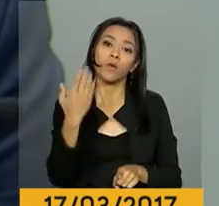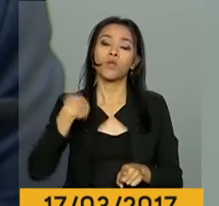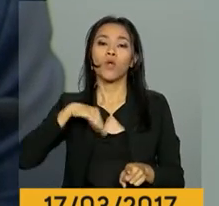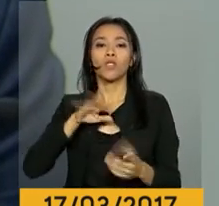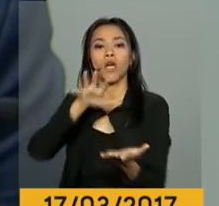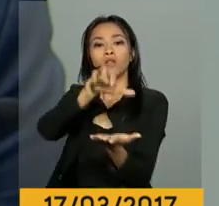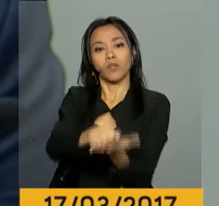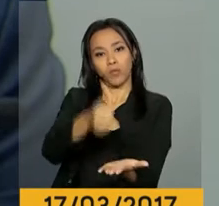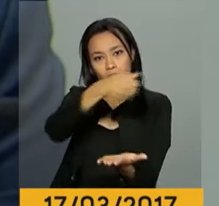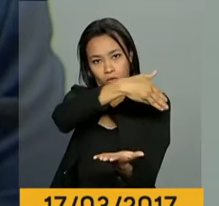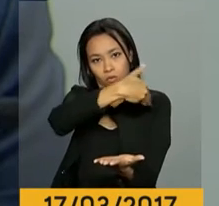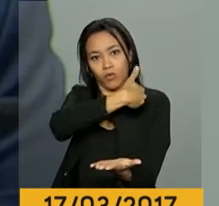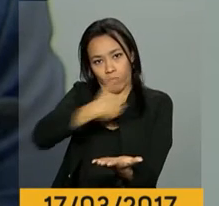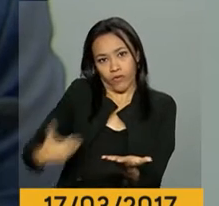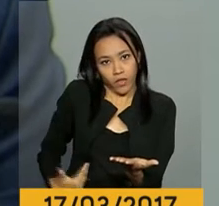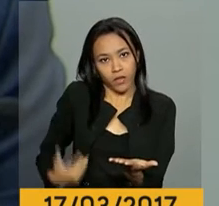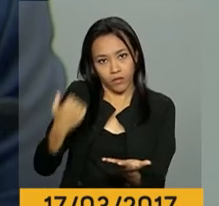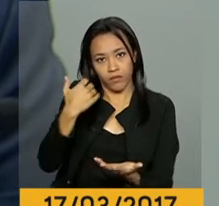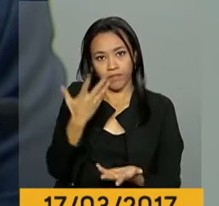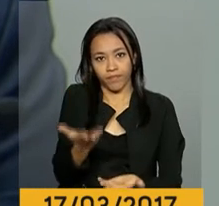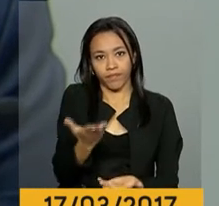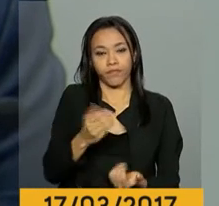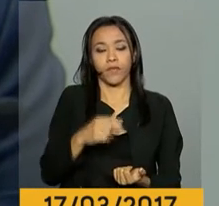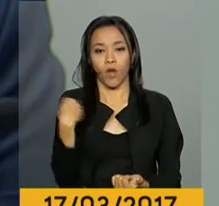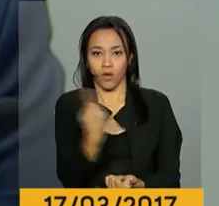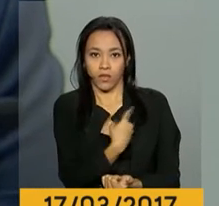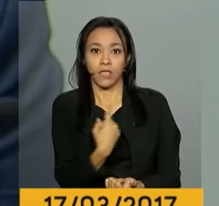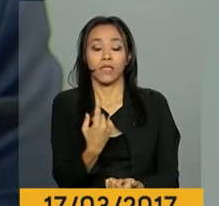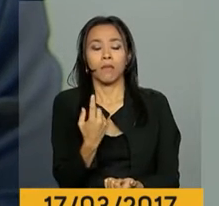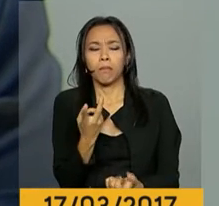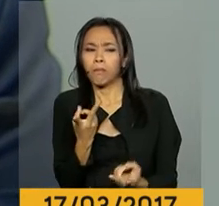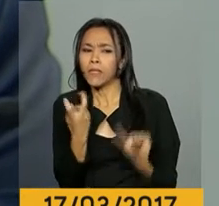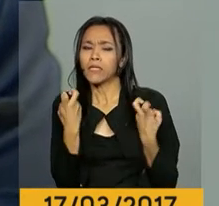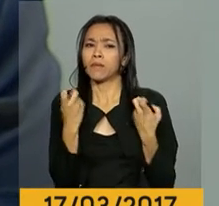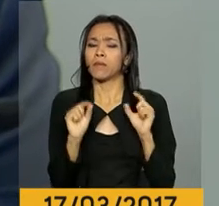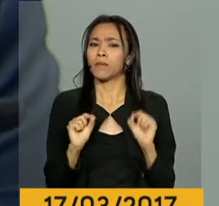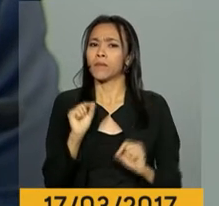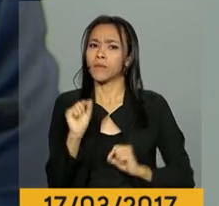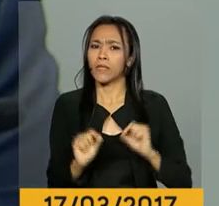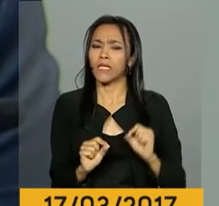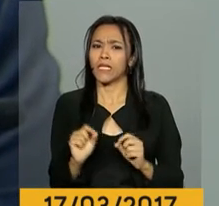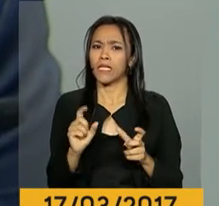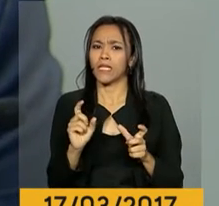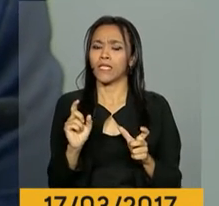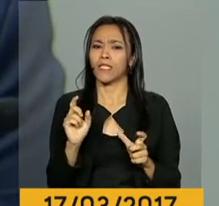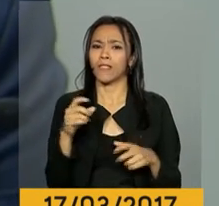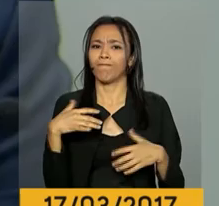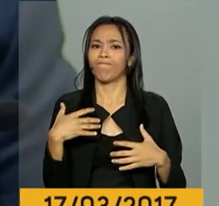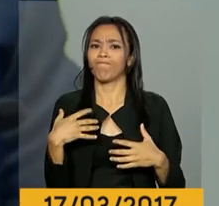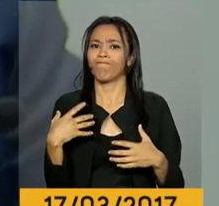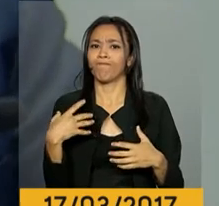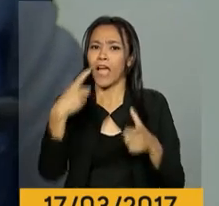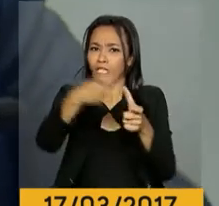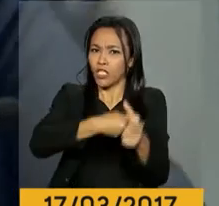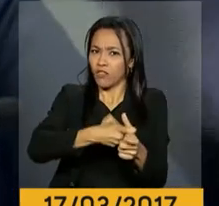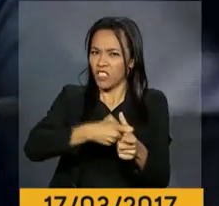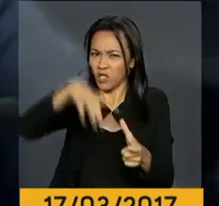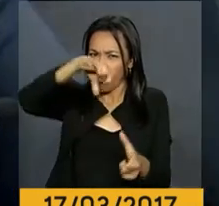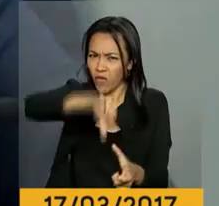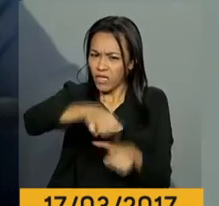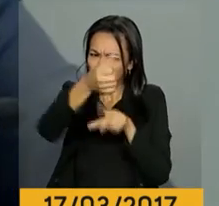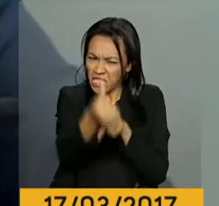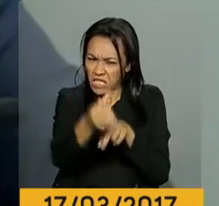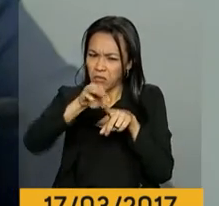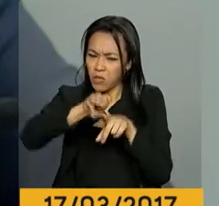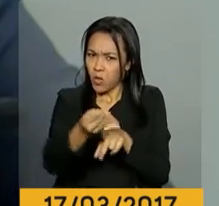chegamos ao governo, Horácio Piva, nós verificamos que o déficit não era de 96 bilhões,